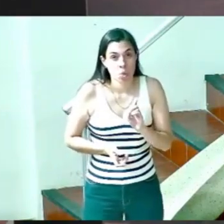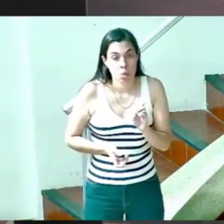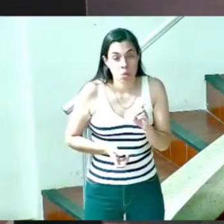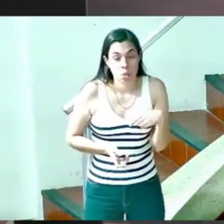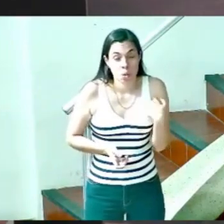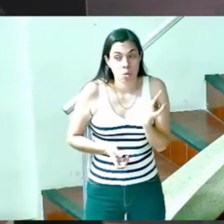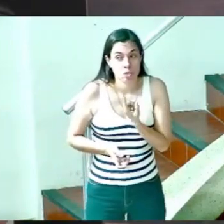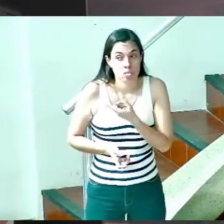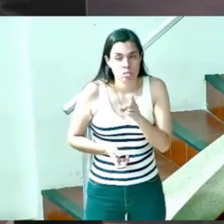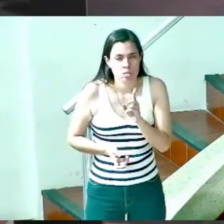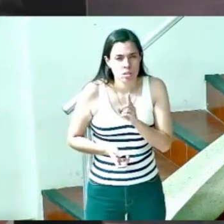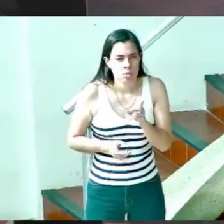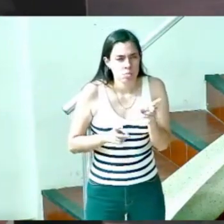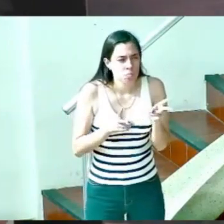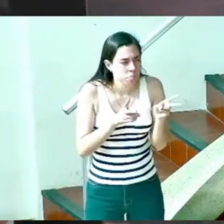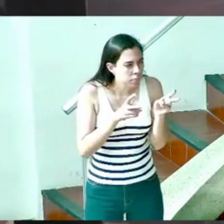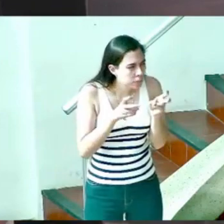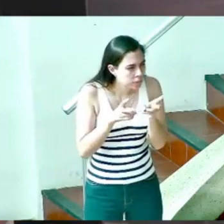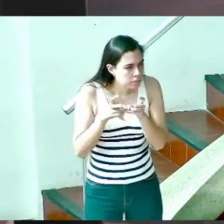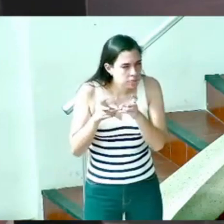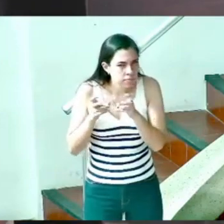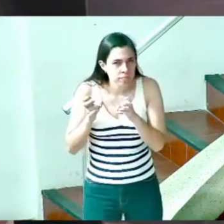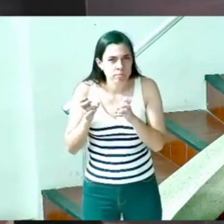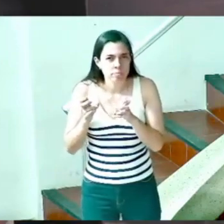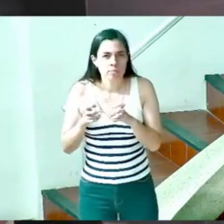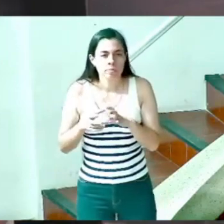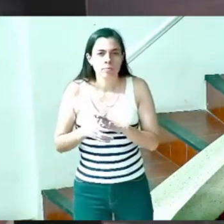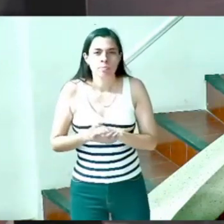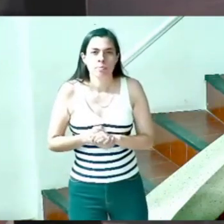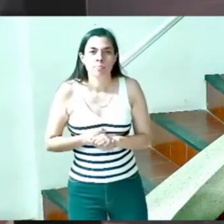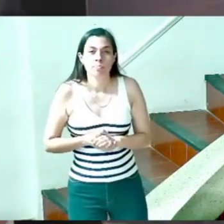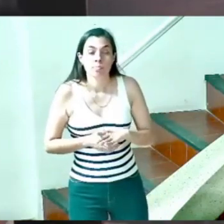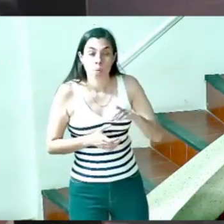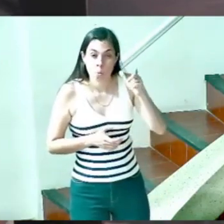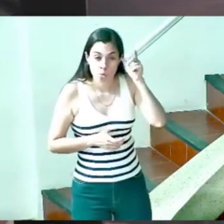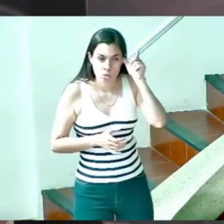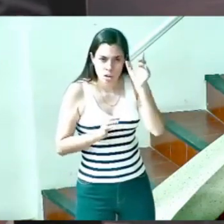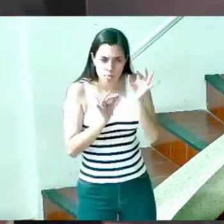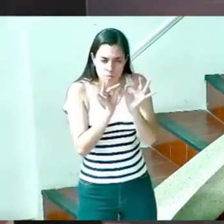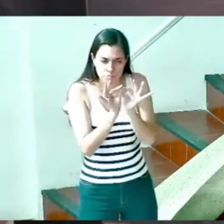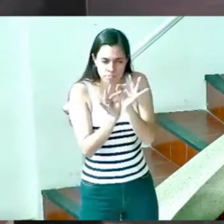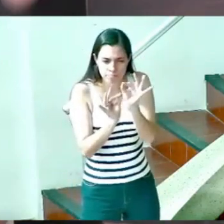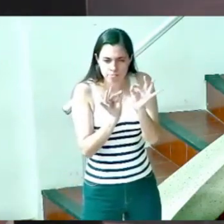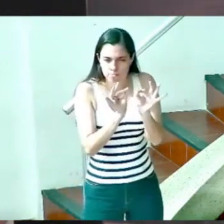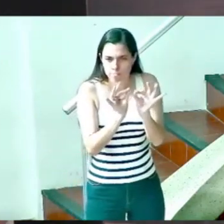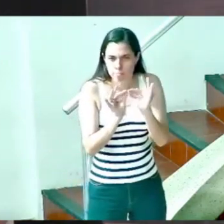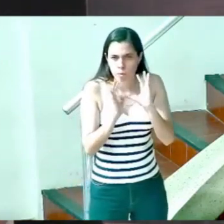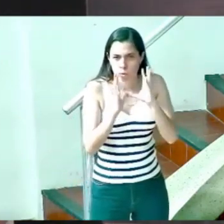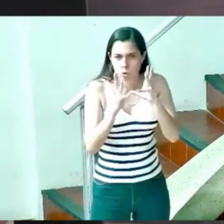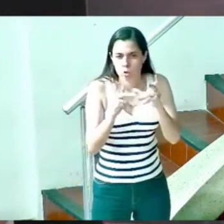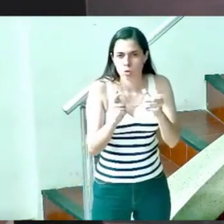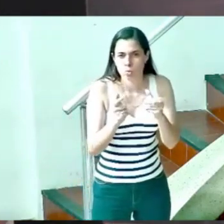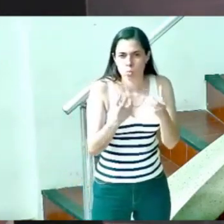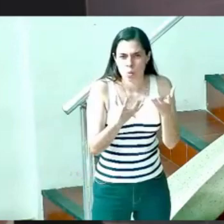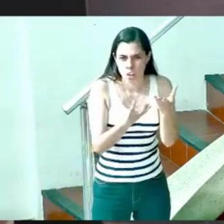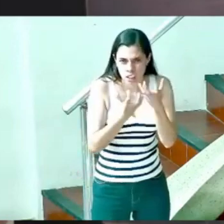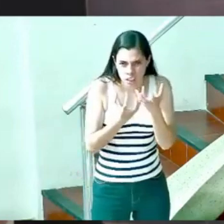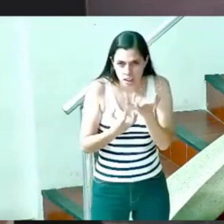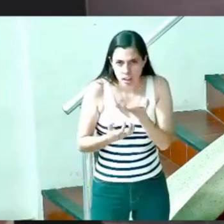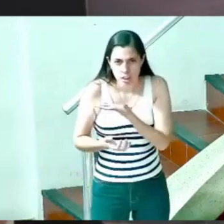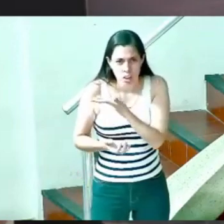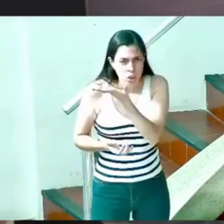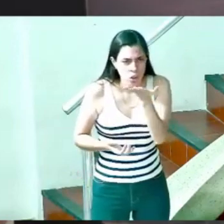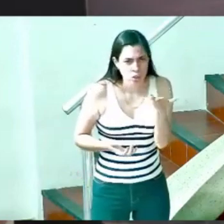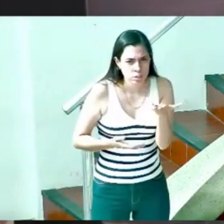artimanhas claramente articuladas de uma forma inteligente, não com poderes sobrenaturais que nos fariam